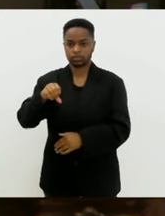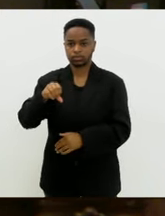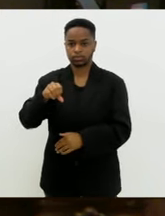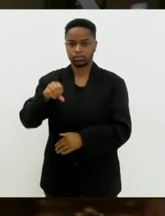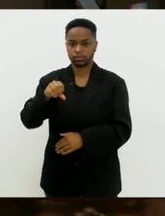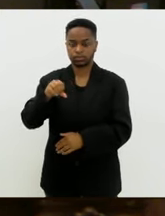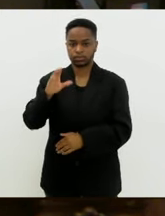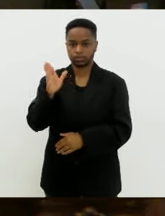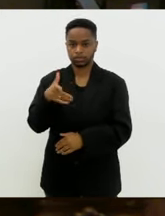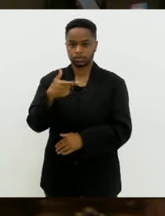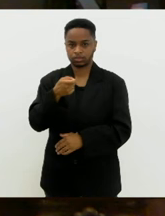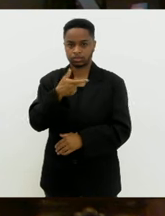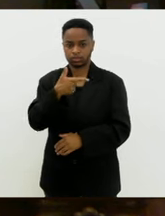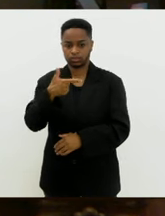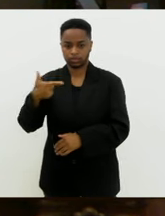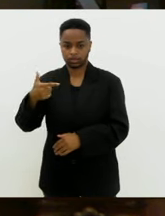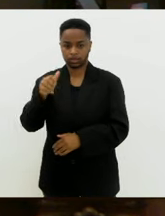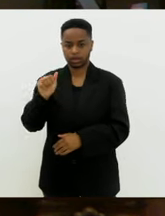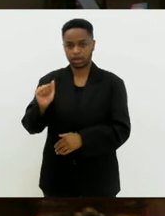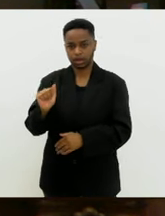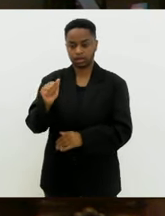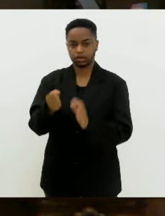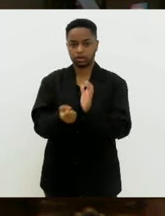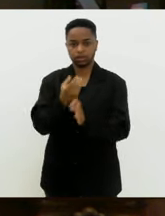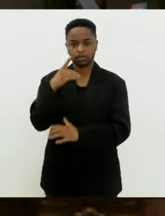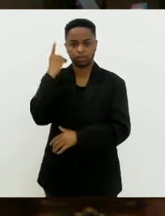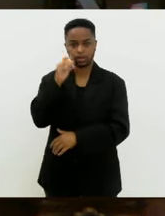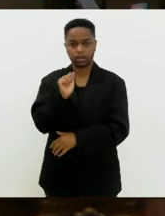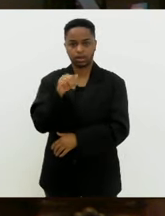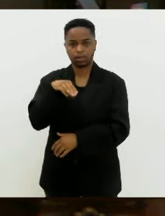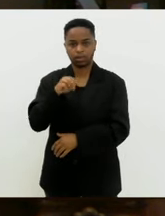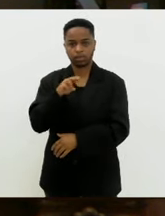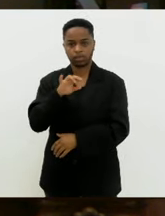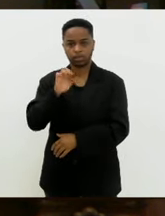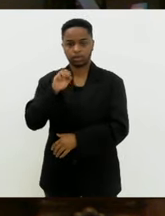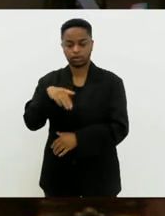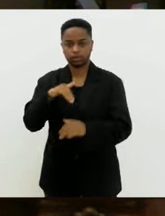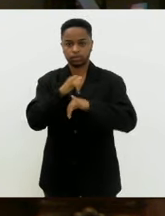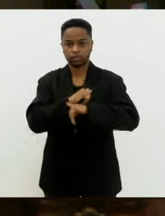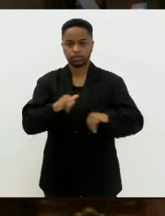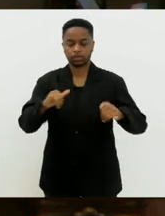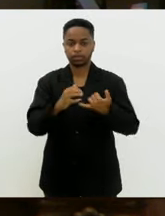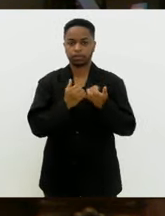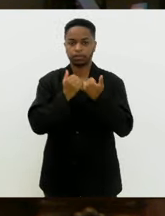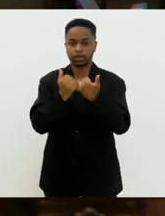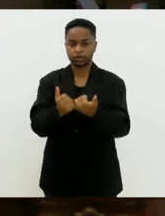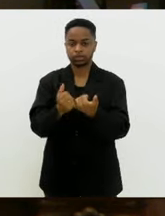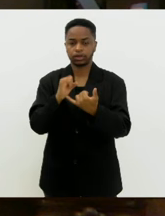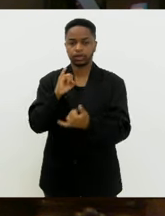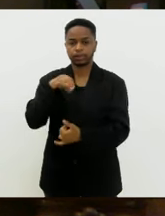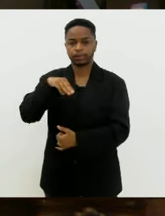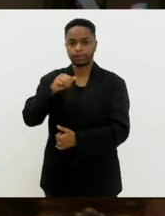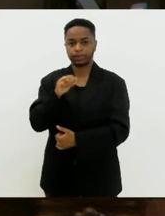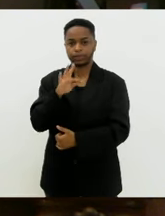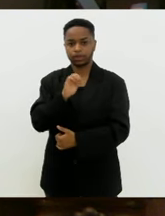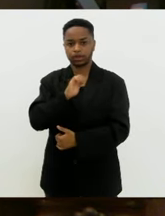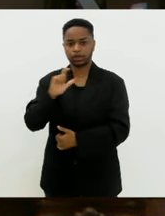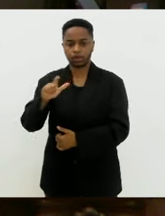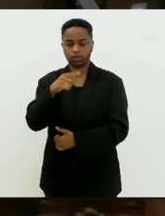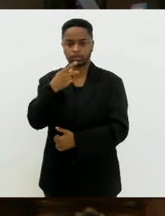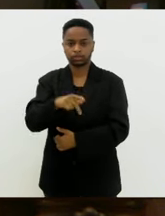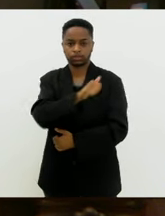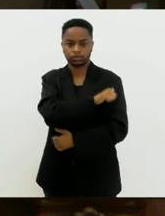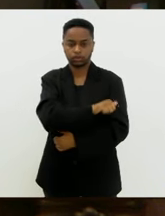5.409-A, de 2022, de autoria do deputado Rodrigo Amorim, que declara patrimônio imaterial do Estado do Rio de Janeiro a Rua